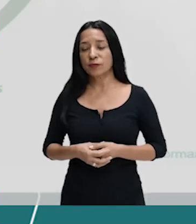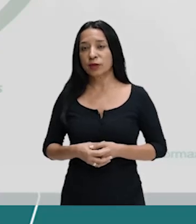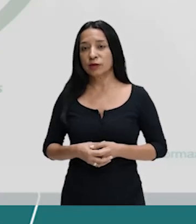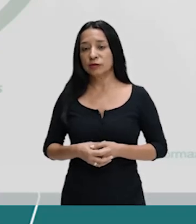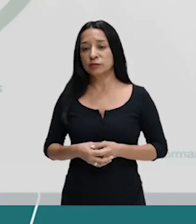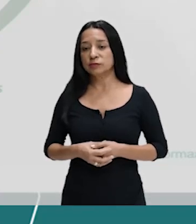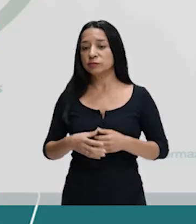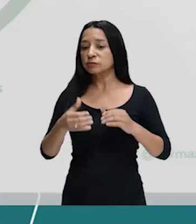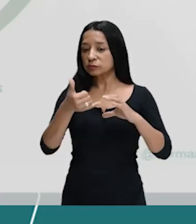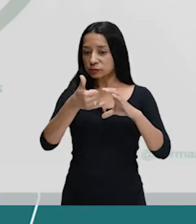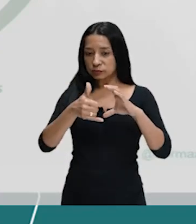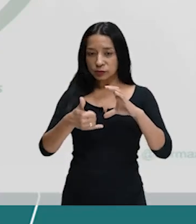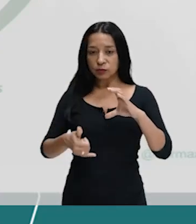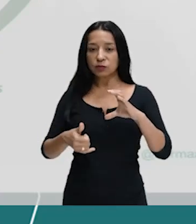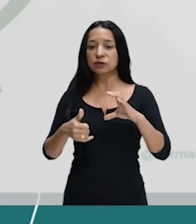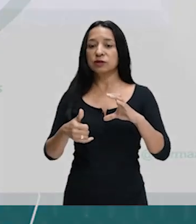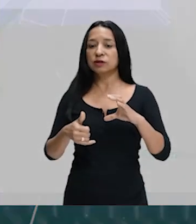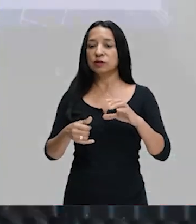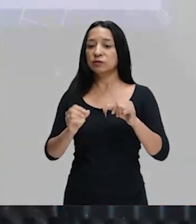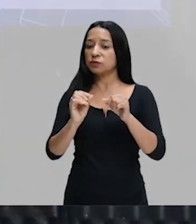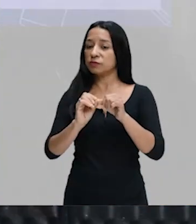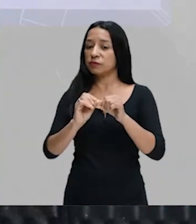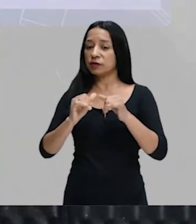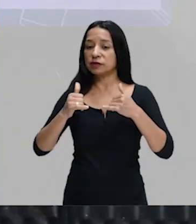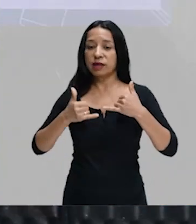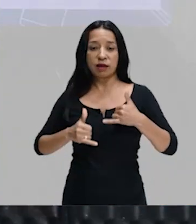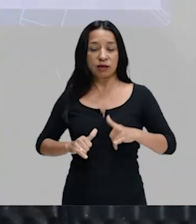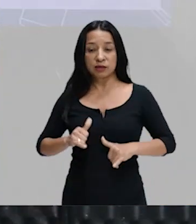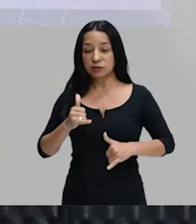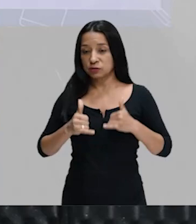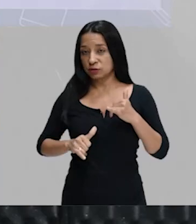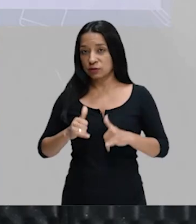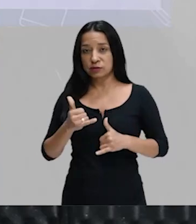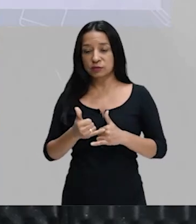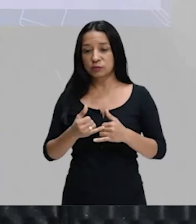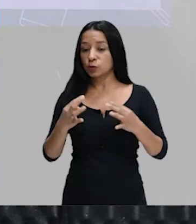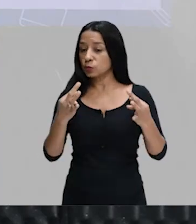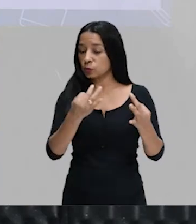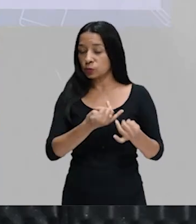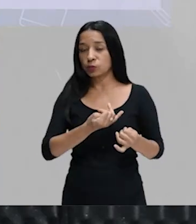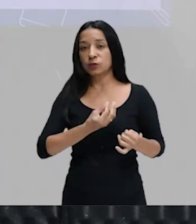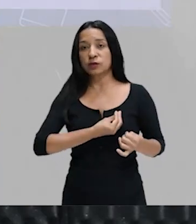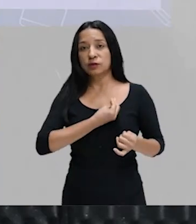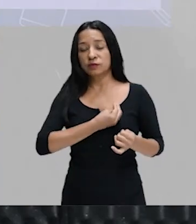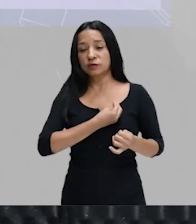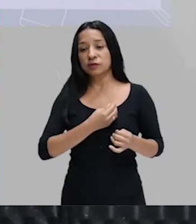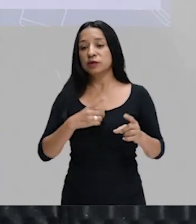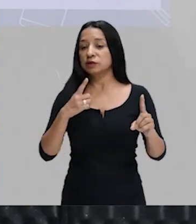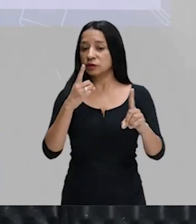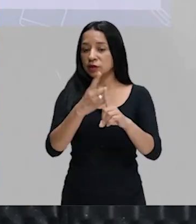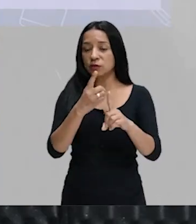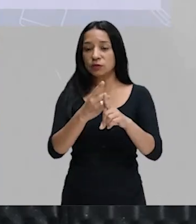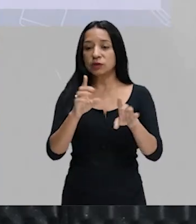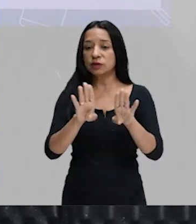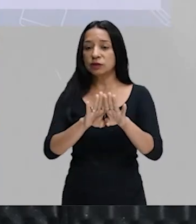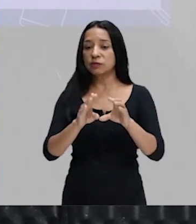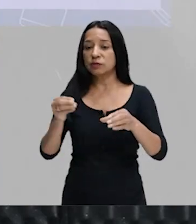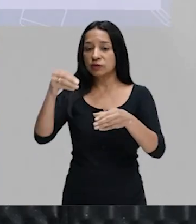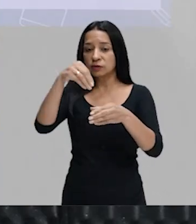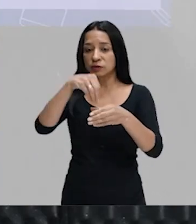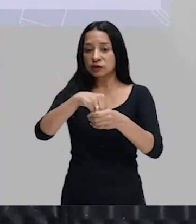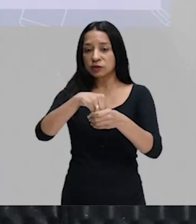carboidratos que vão fornecer energia para os seres vivos, nós vamos encontrar carboidratos que vão fazer parte da